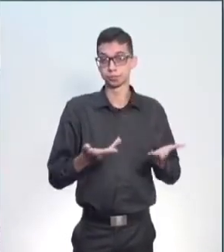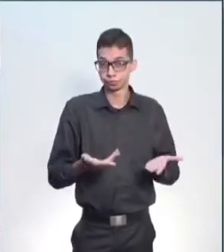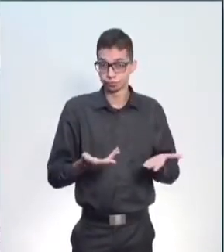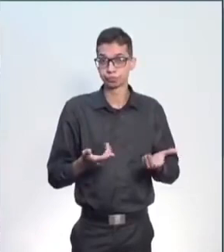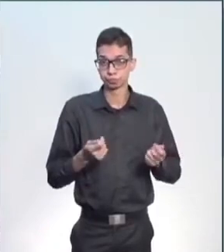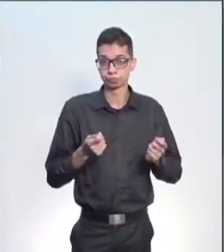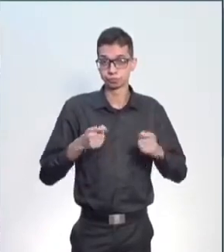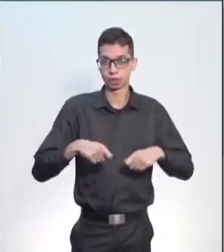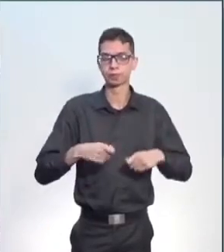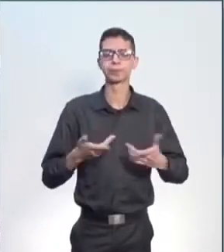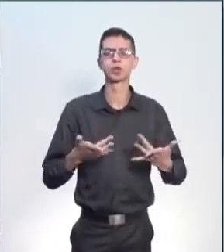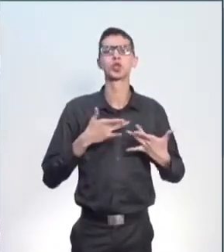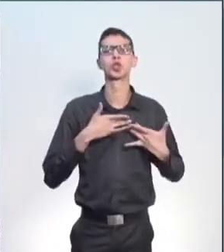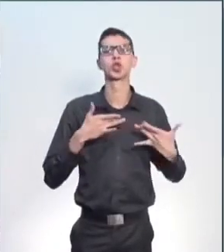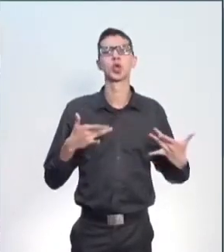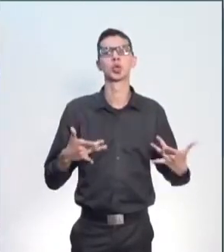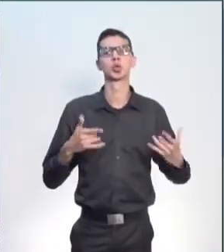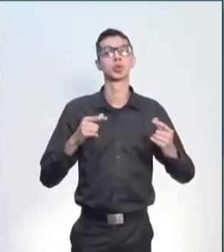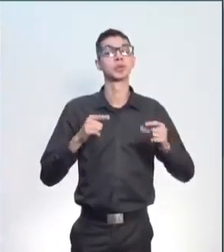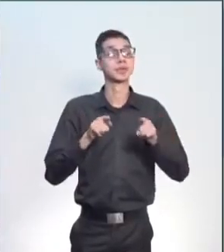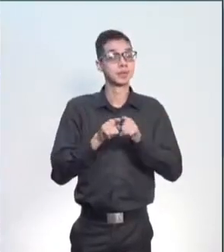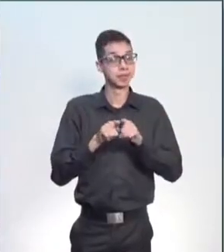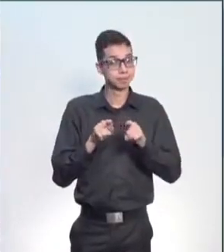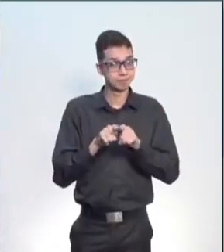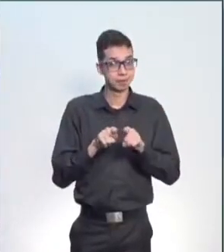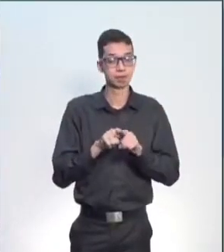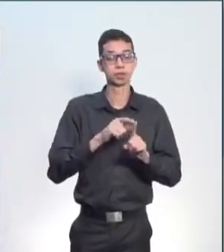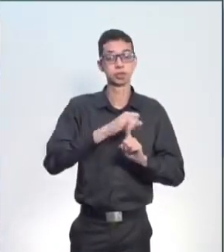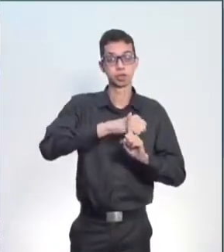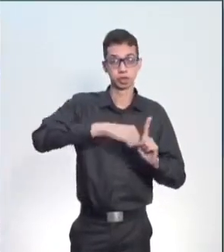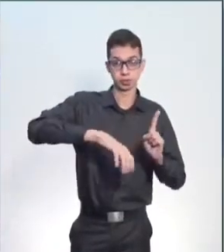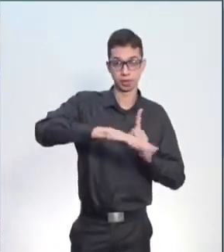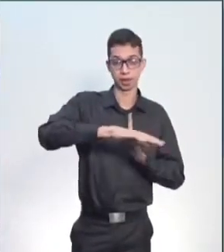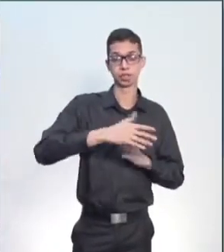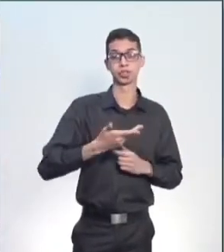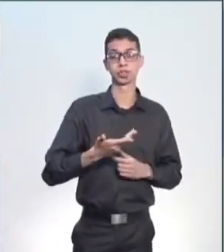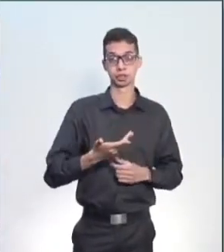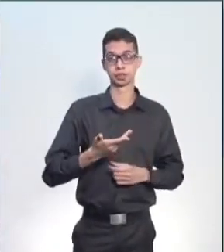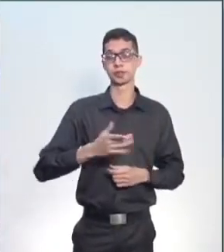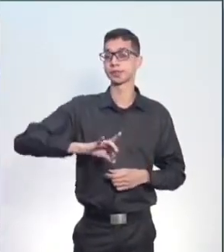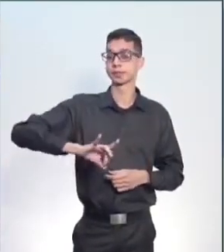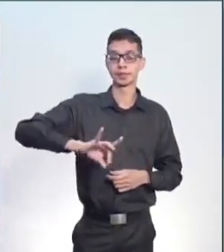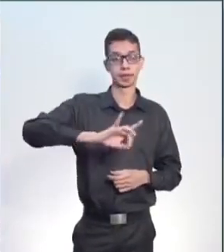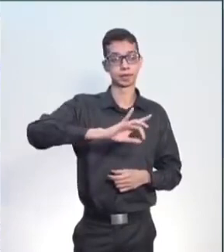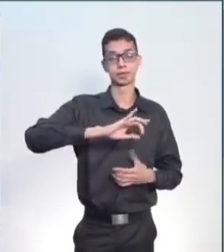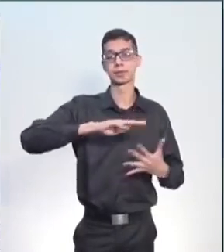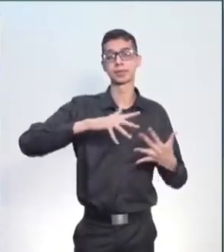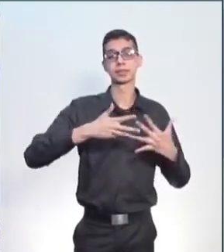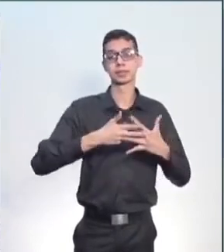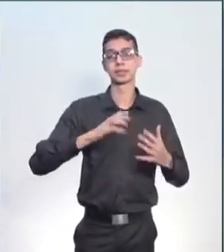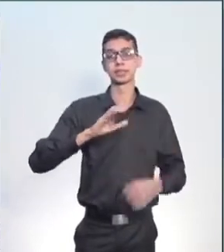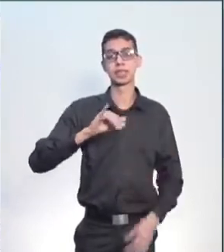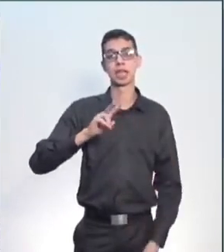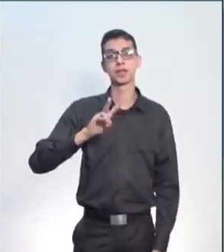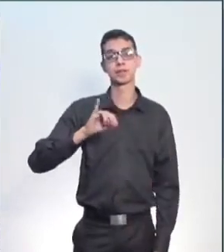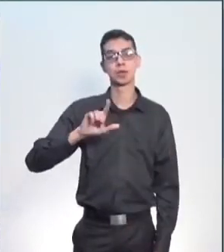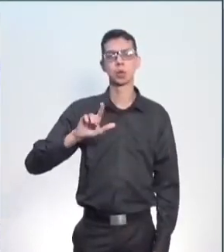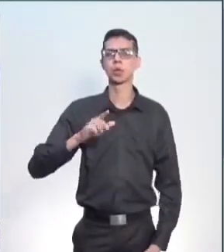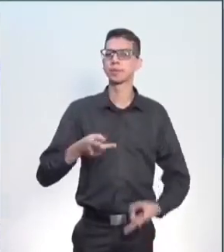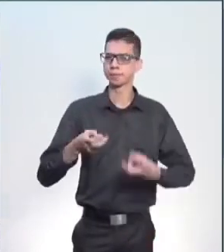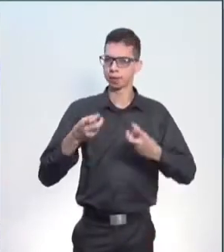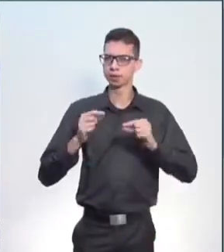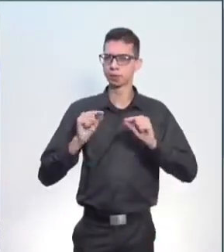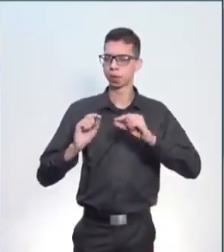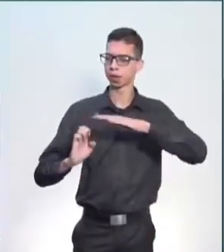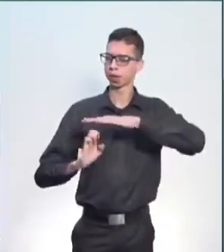a solidariedade, ela pode ser provocada também pela sociedade civil. Quantas vezes a gente não vê, por exemplo, empresários dando prêmios,